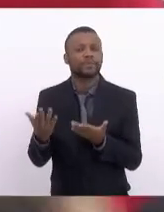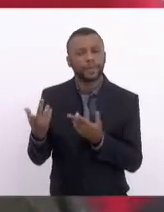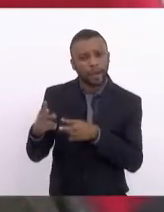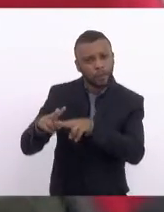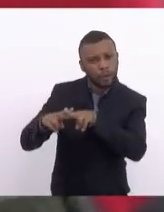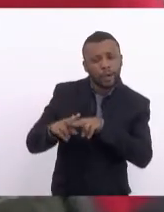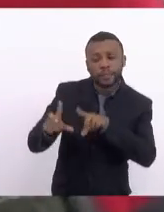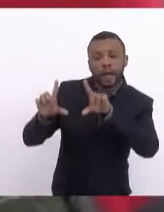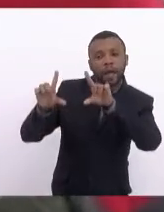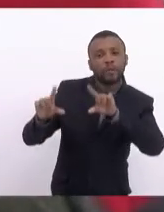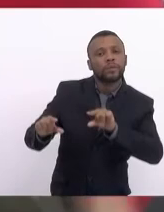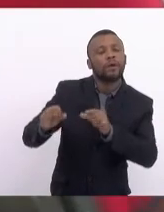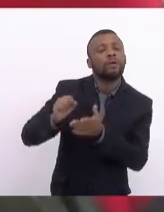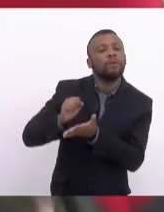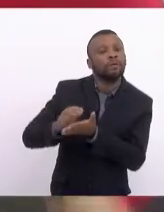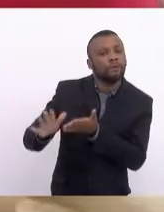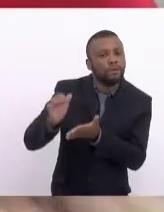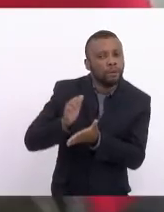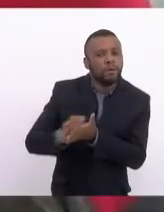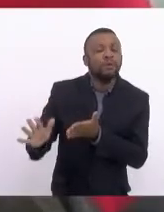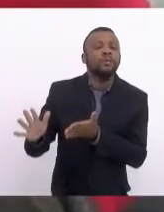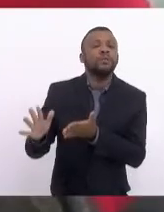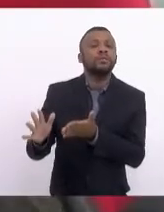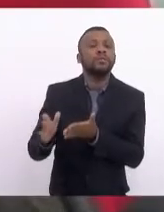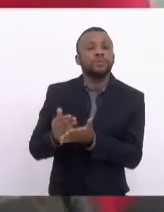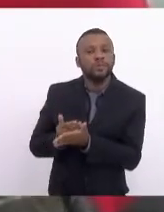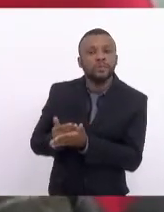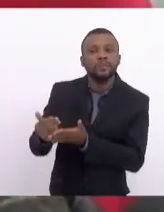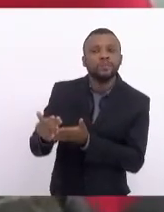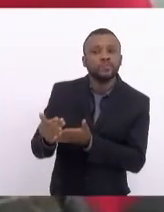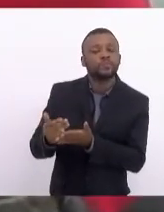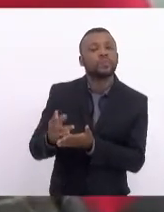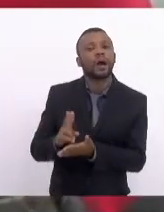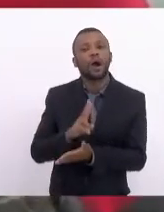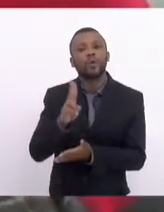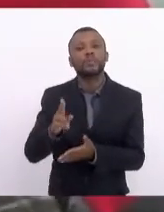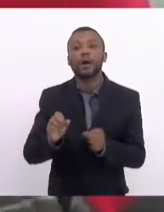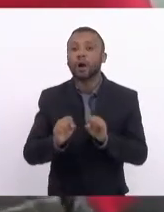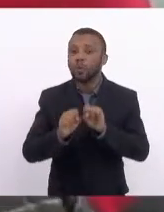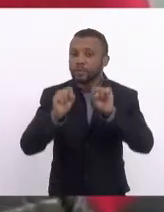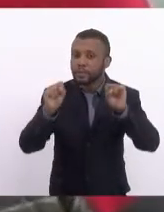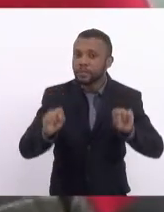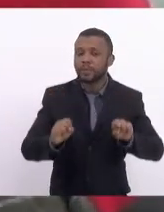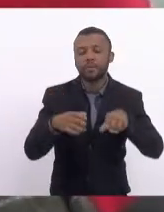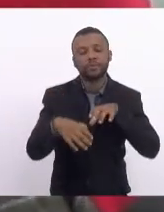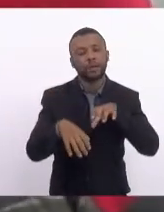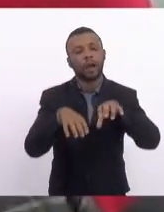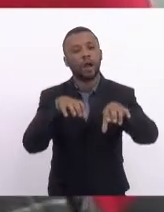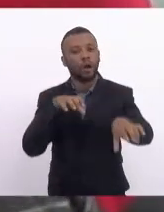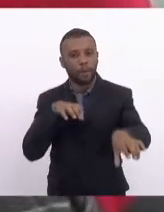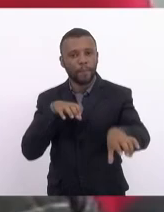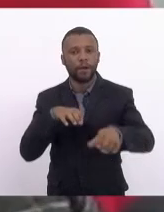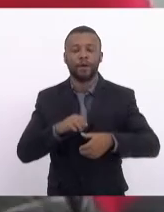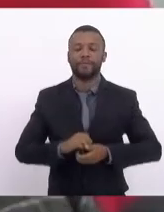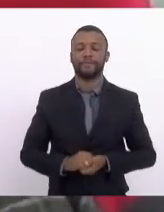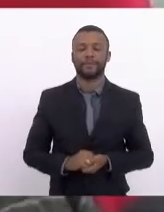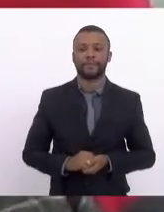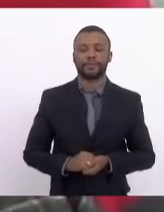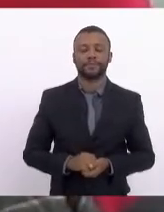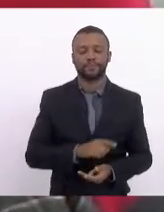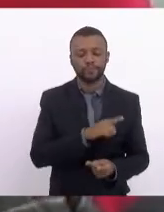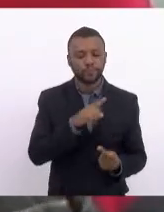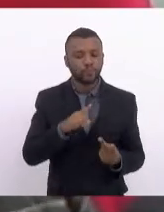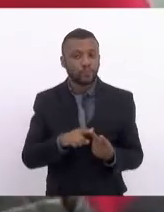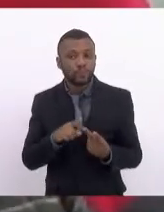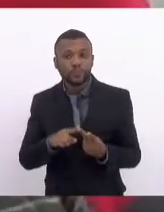redução dos custos, a utilizar o sistema de home office. Por outro lado,